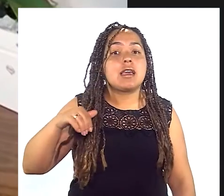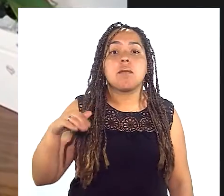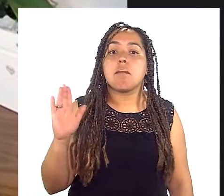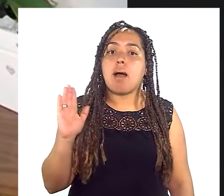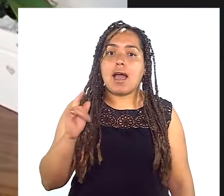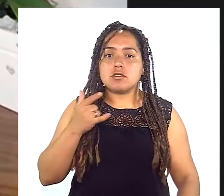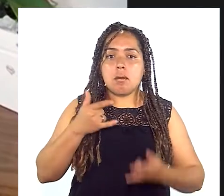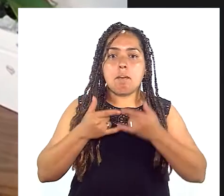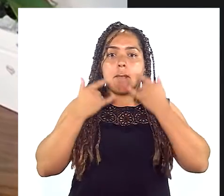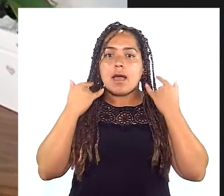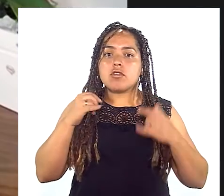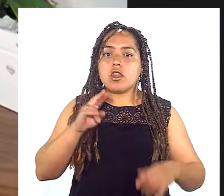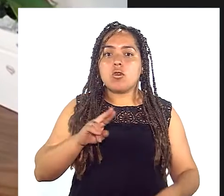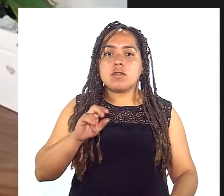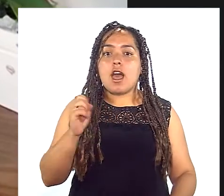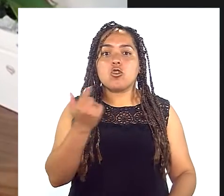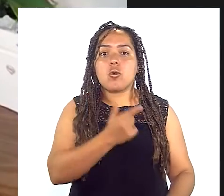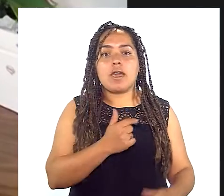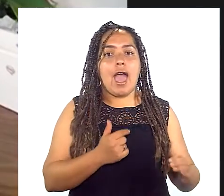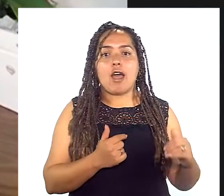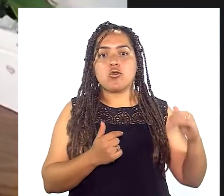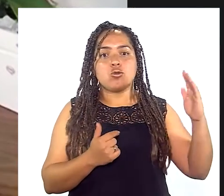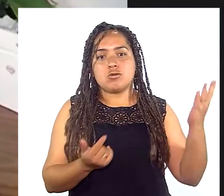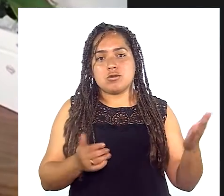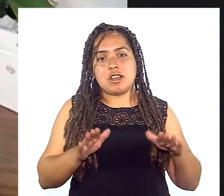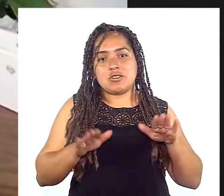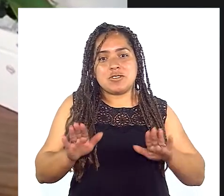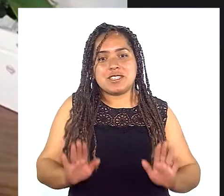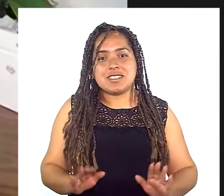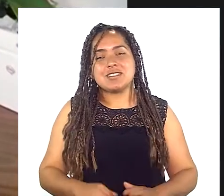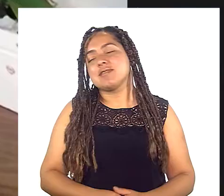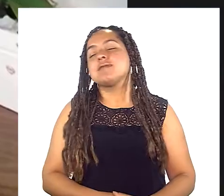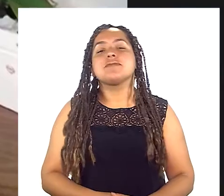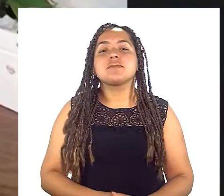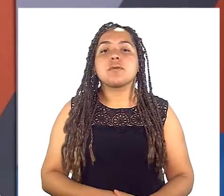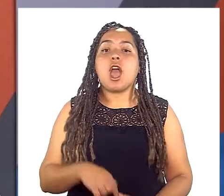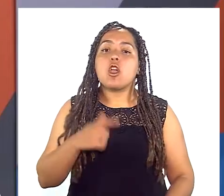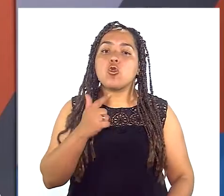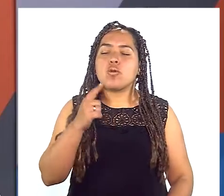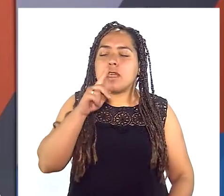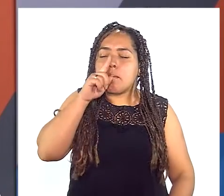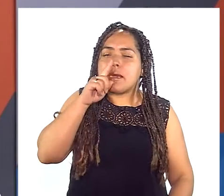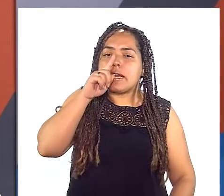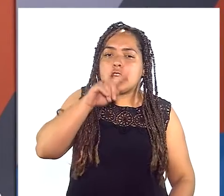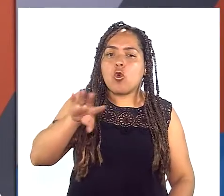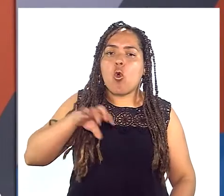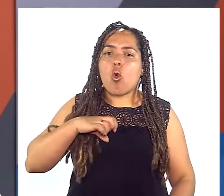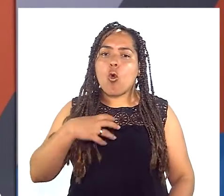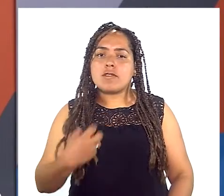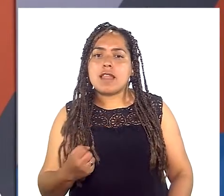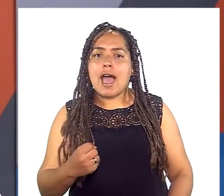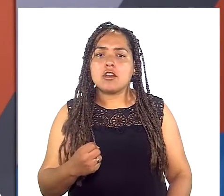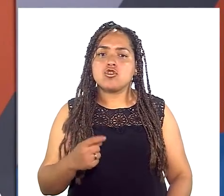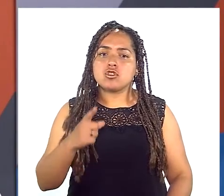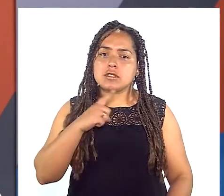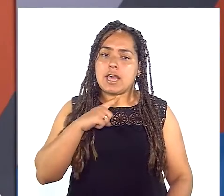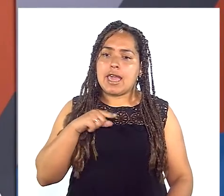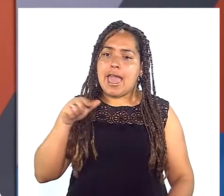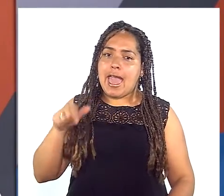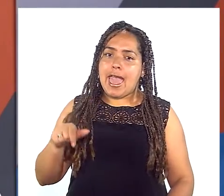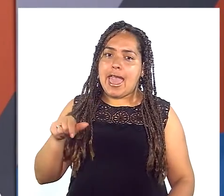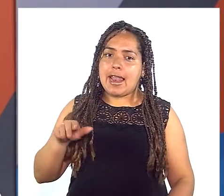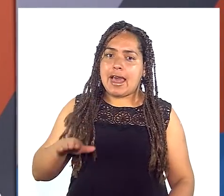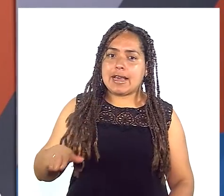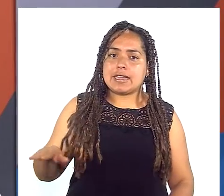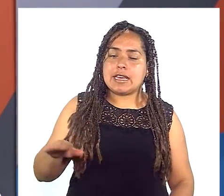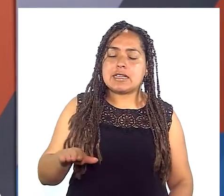vezes elas conseguem ficar muito mais tempo com a máscara do que muitos adultos por aí, viu? Quando você fala para não ter o risco de contágio,